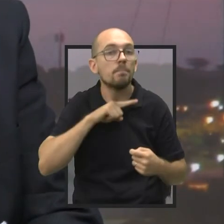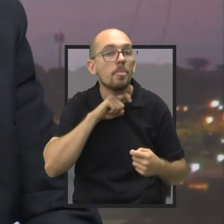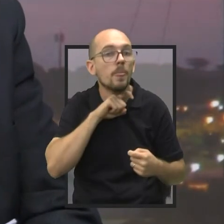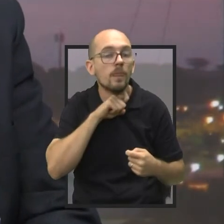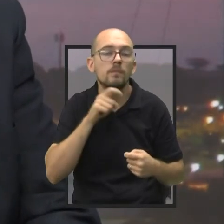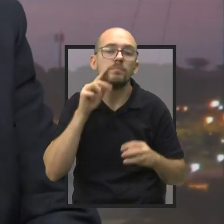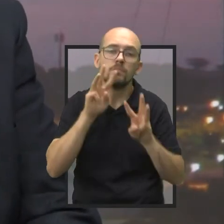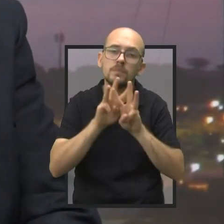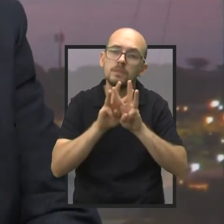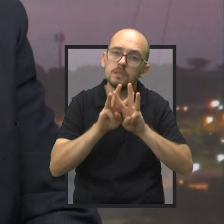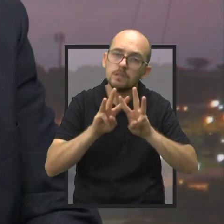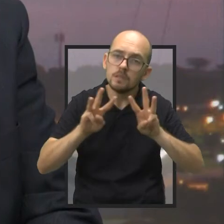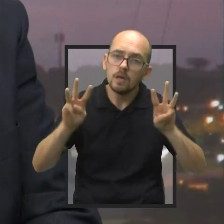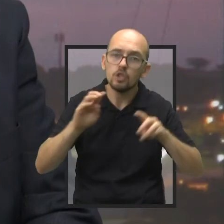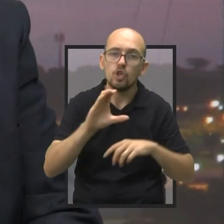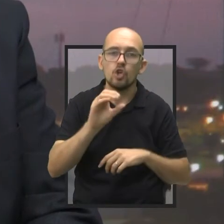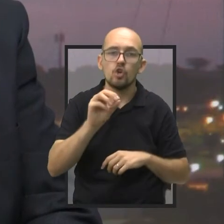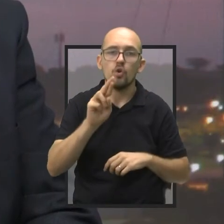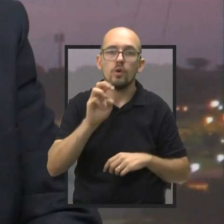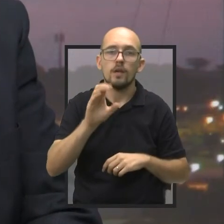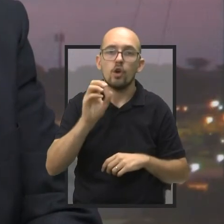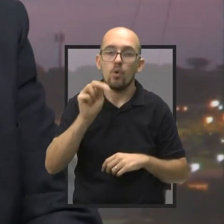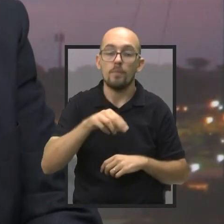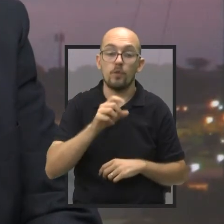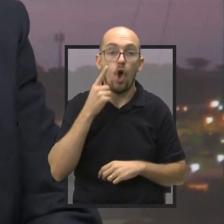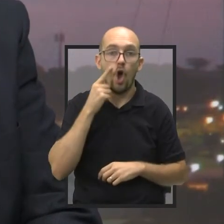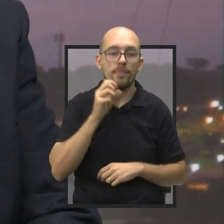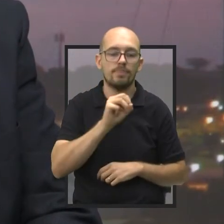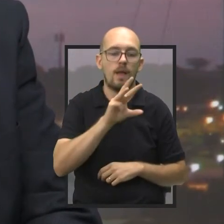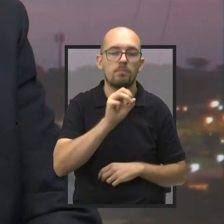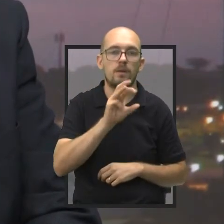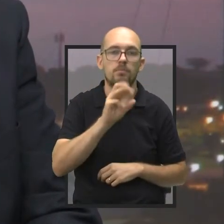acessar o site do Corecon, que é